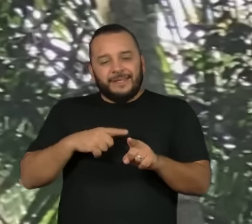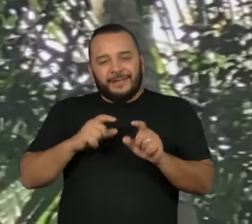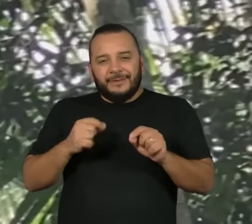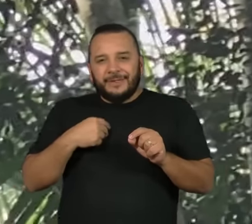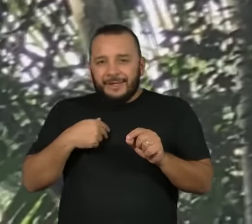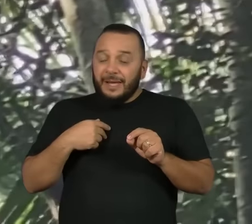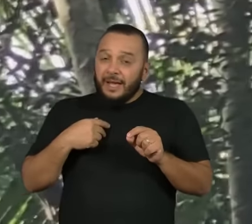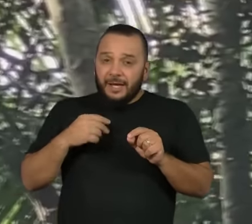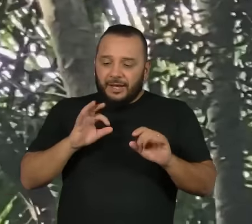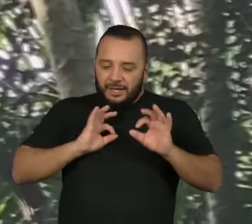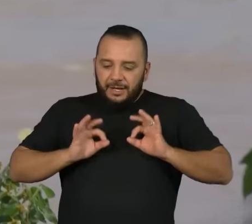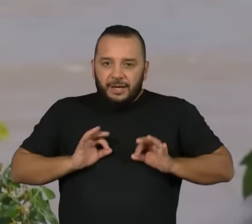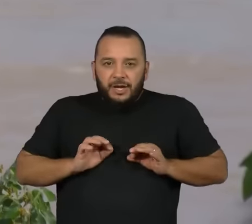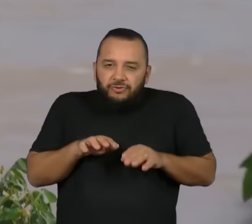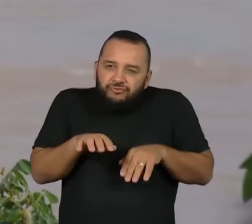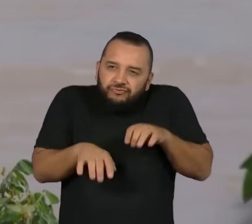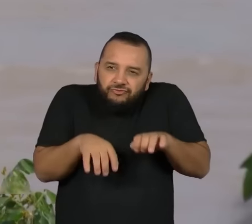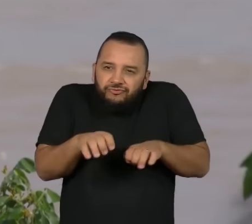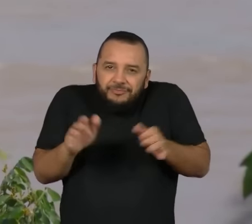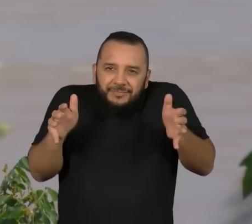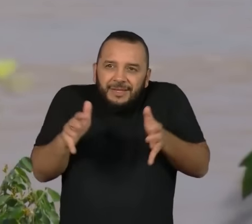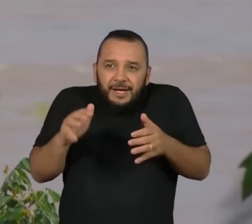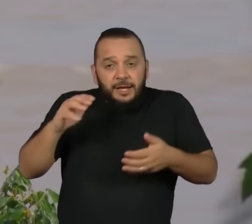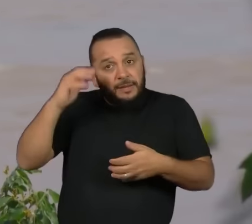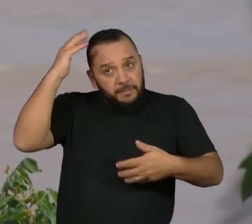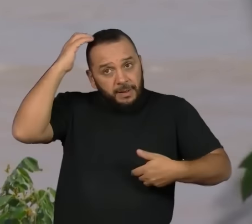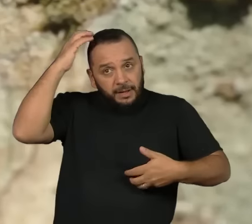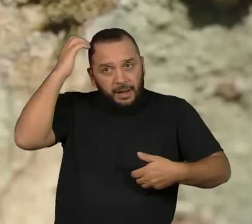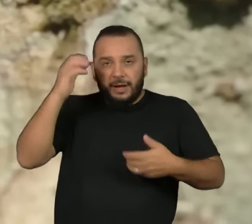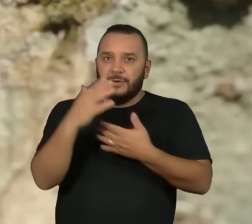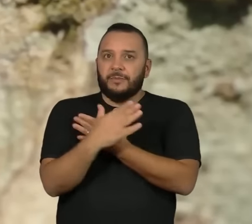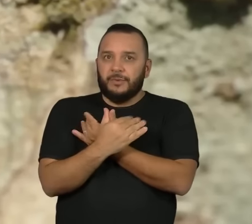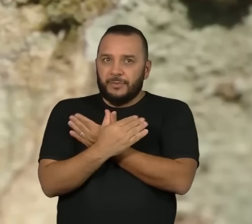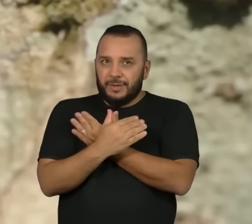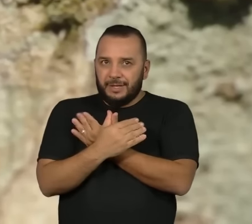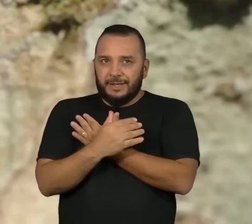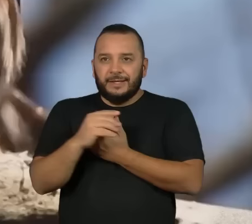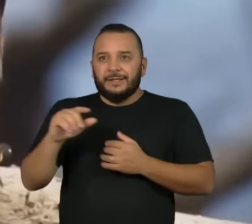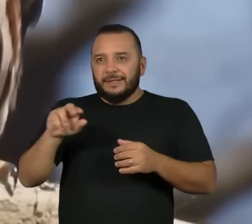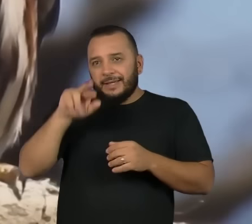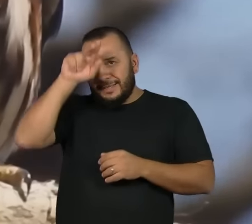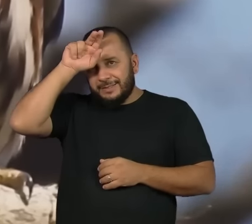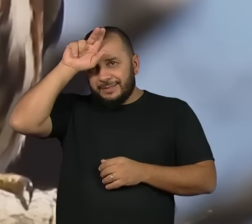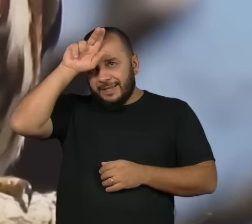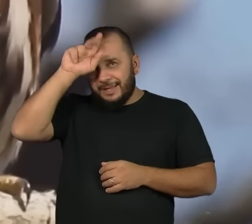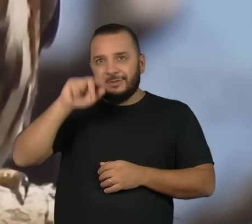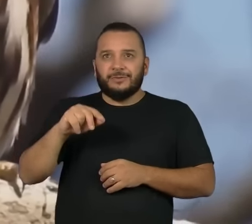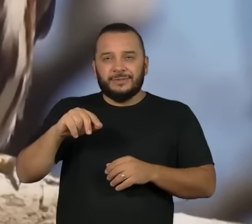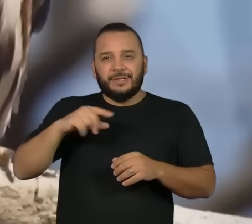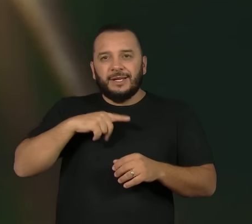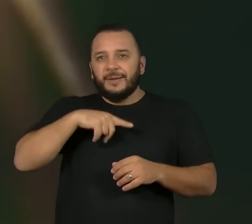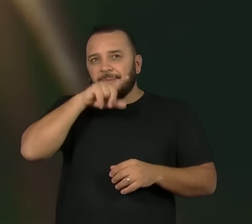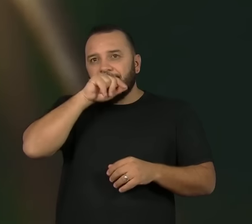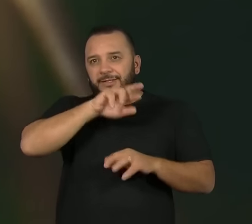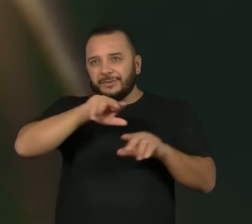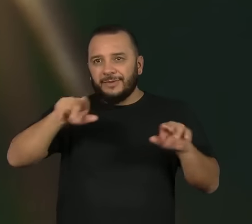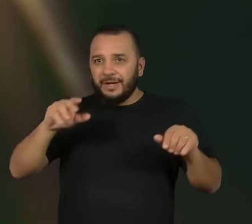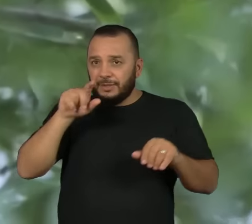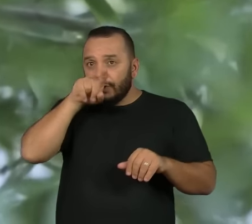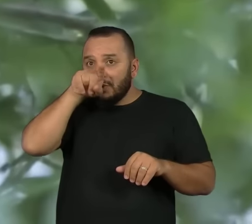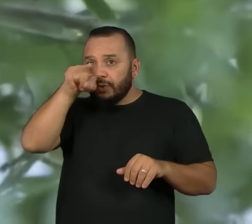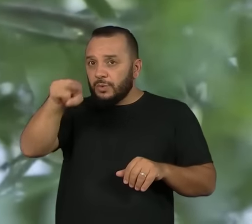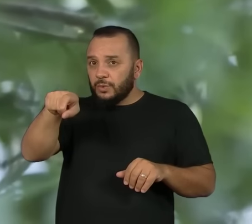e macaco-prego. Também vemos borboletas, insetos e muitas aves.